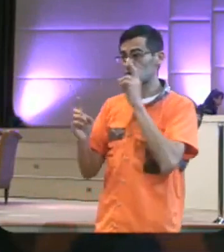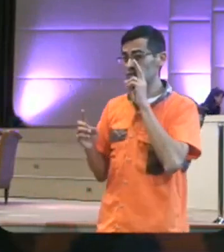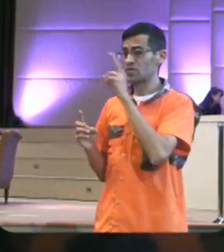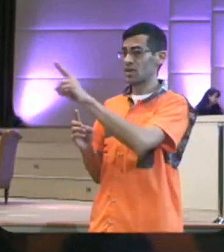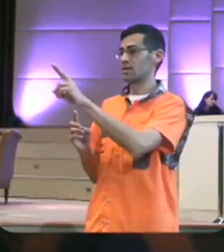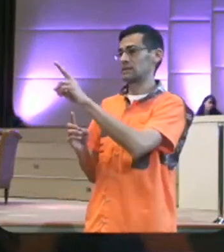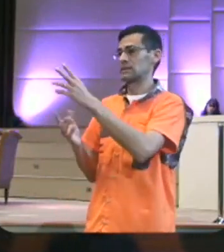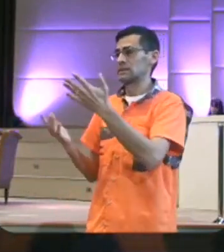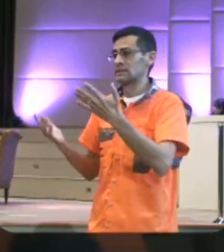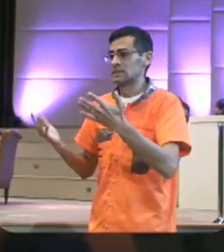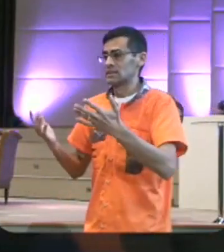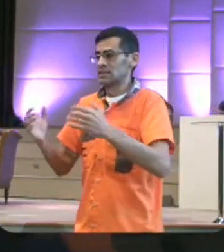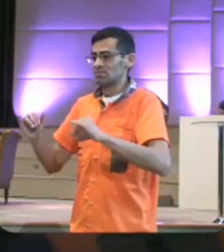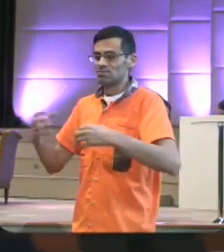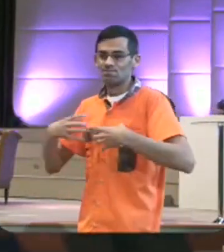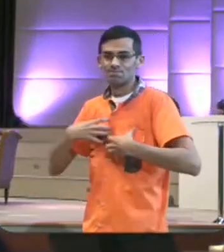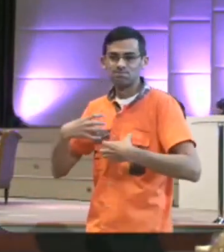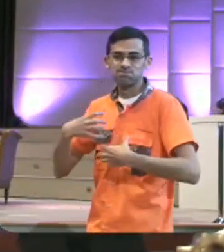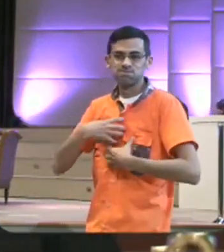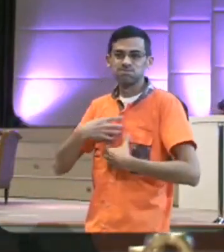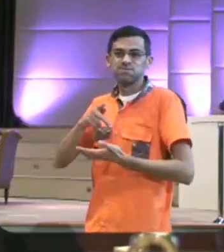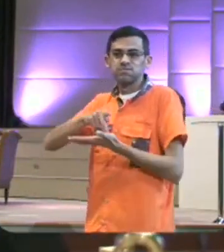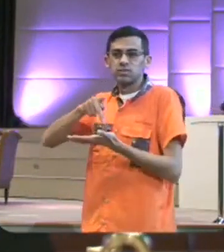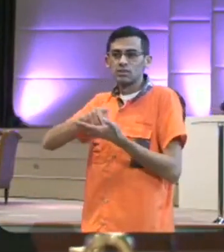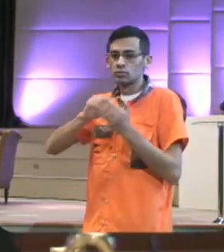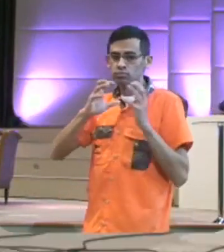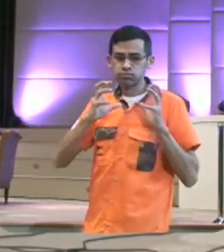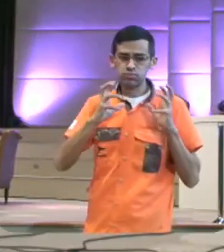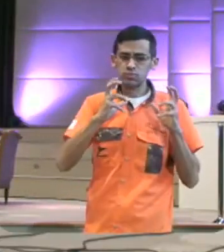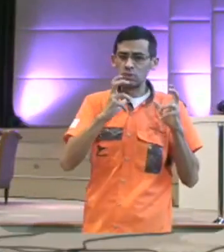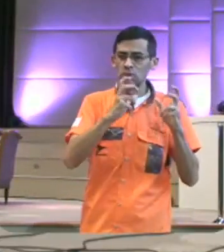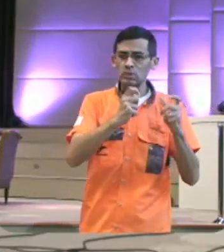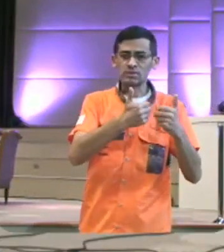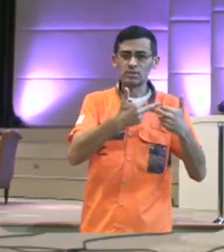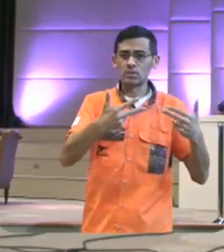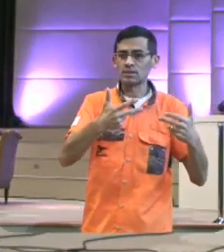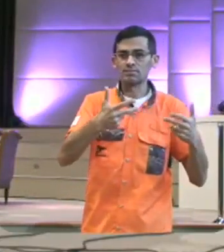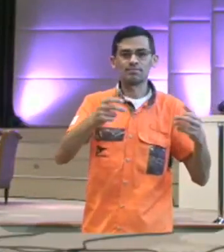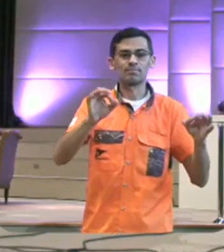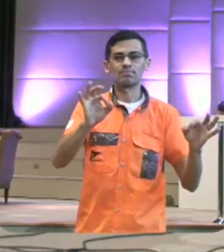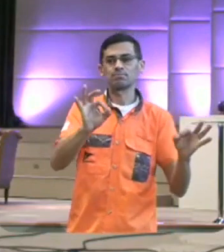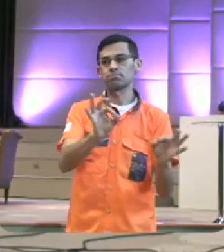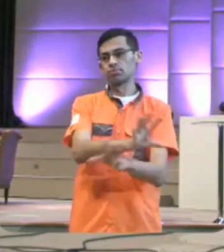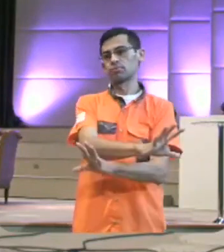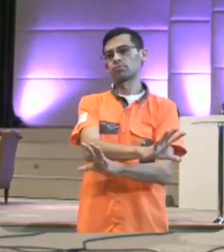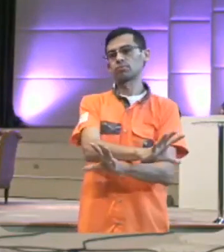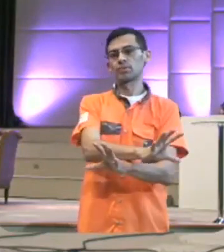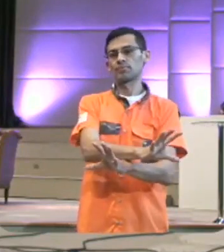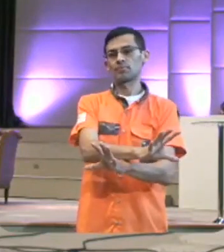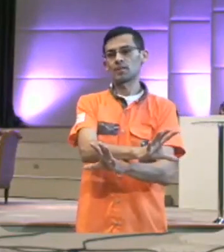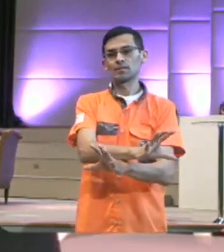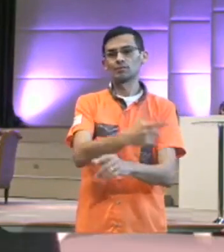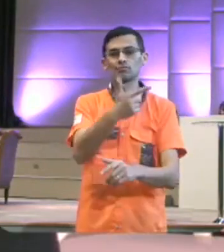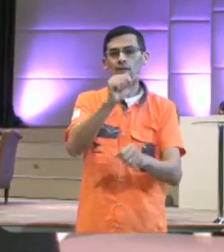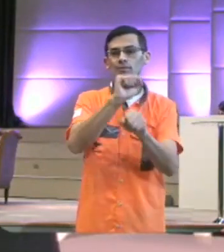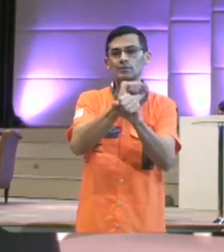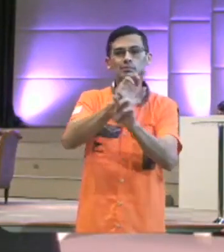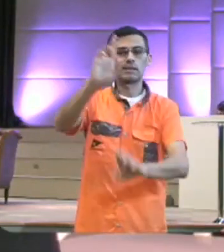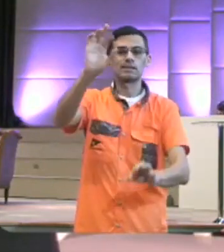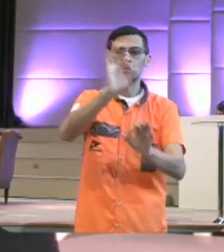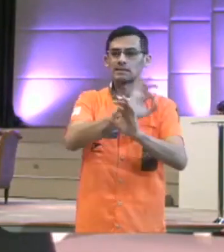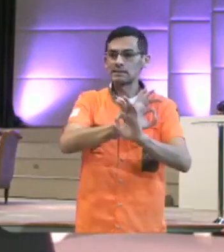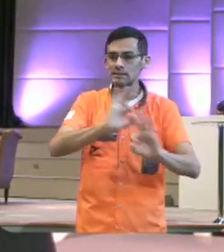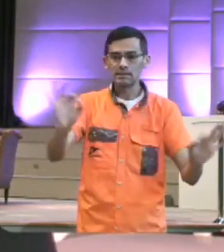Eles iriam sentir que tudo havia acabado, que não tinha mais